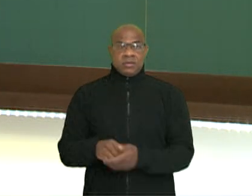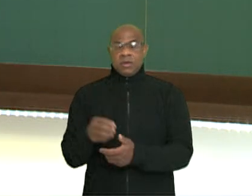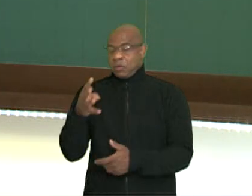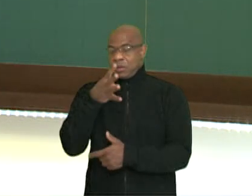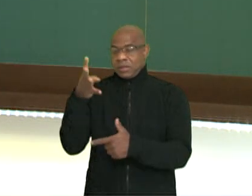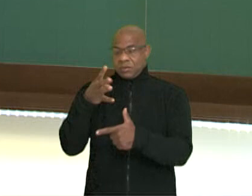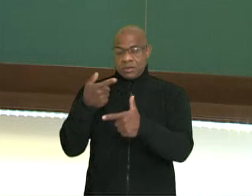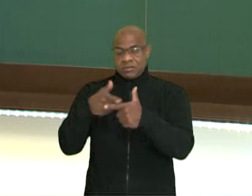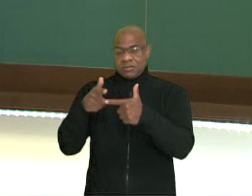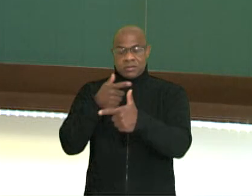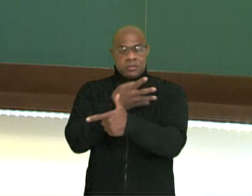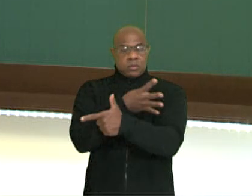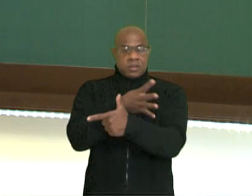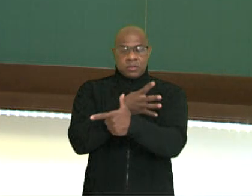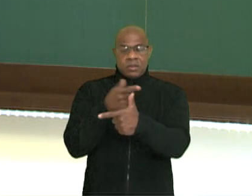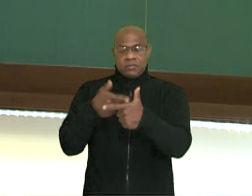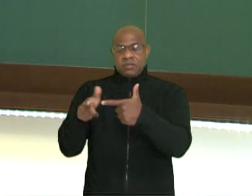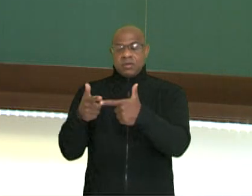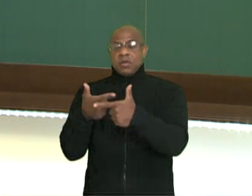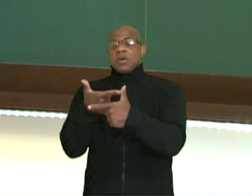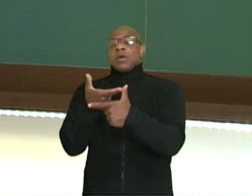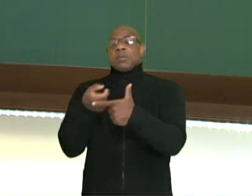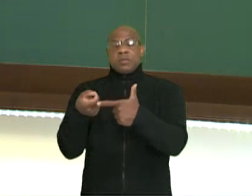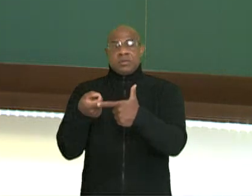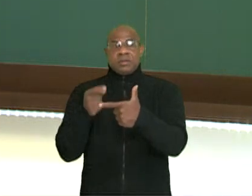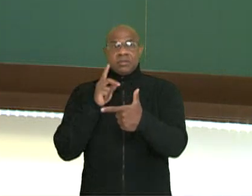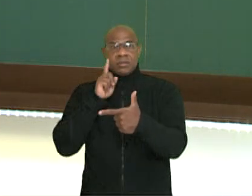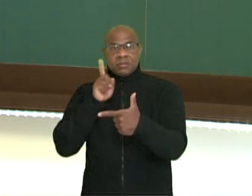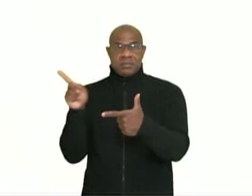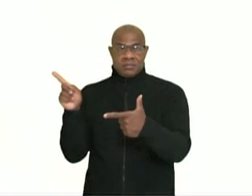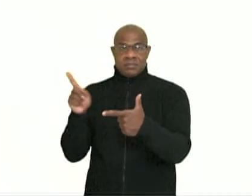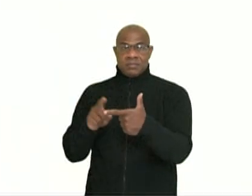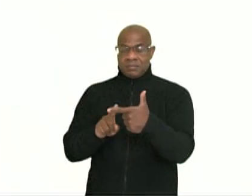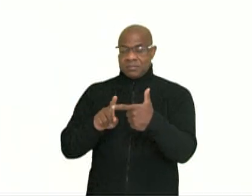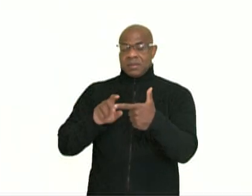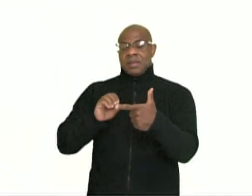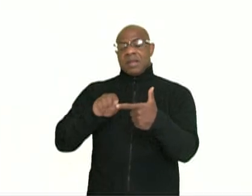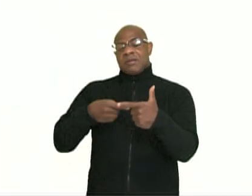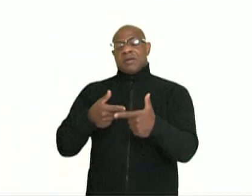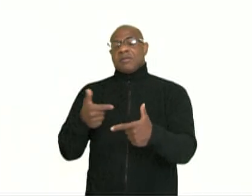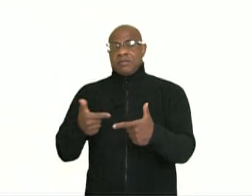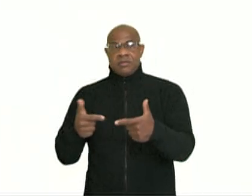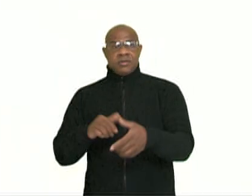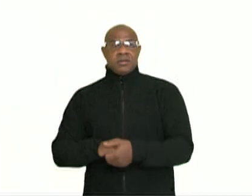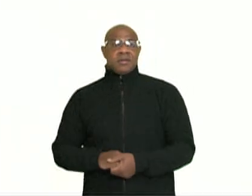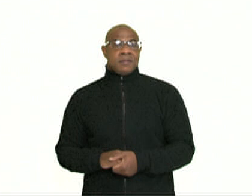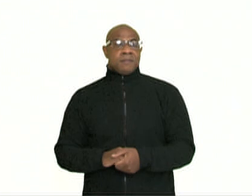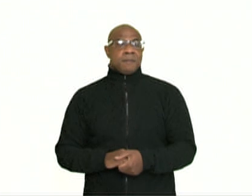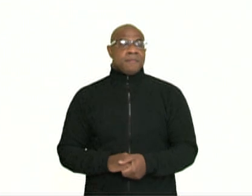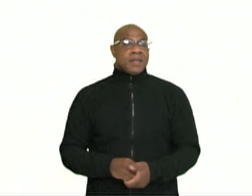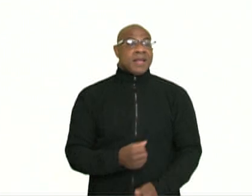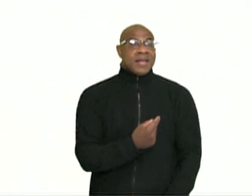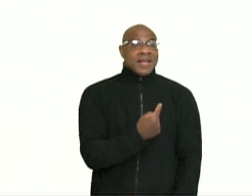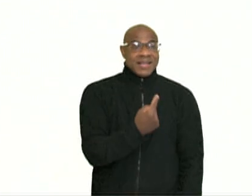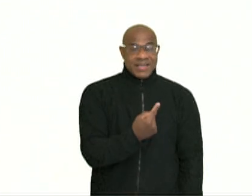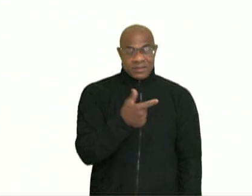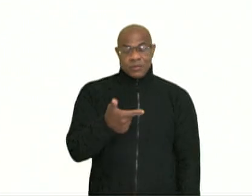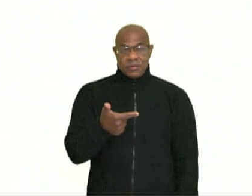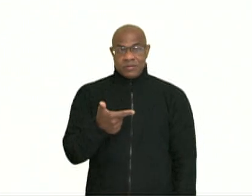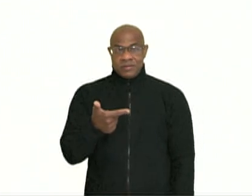0,22. Representa 22%, ok? E 112 pessoas falaram que tomam 6 copos.